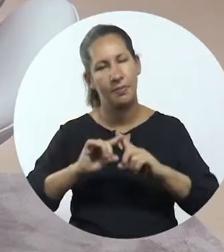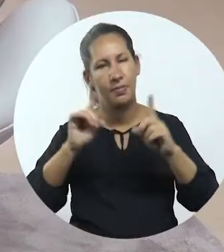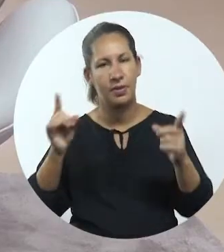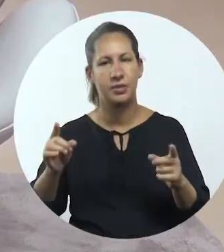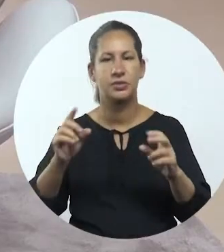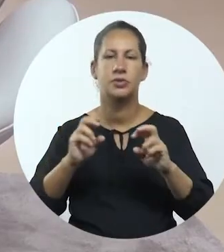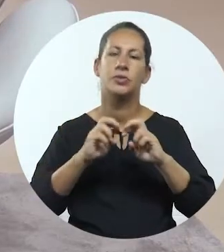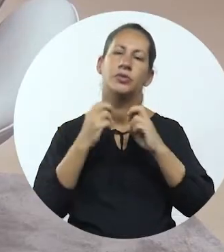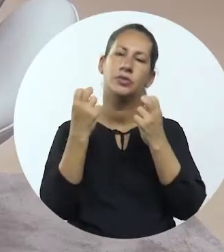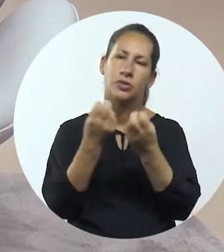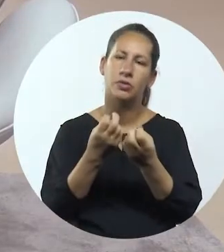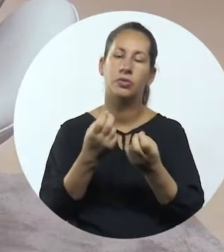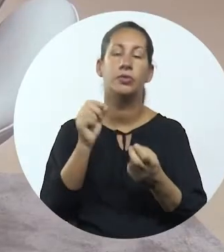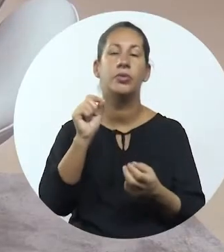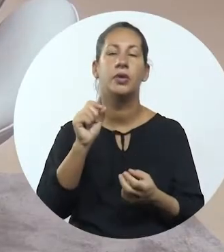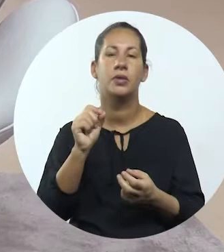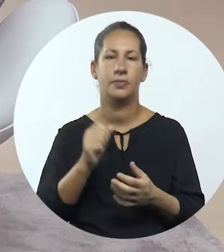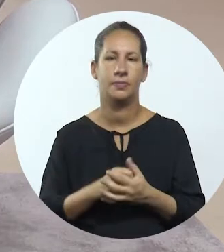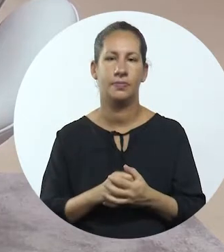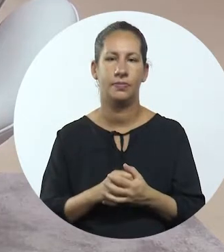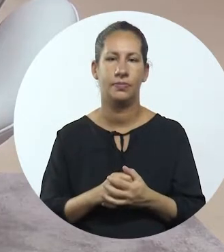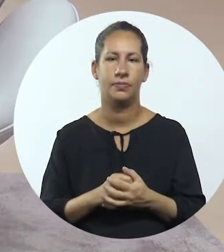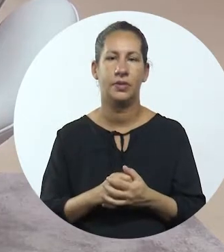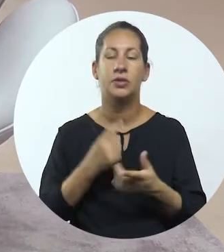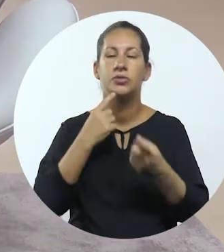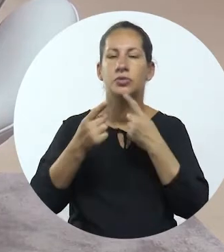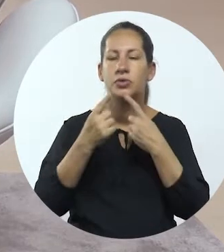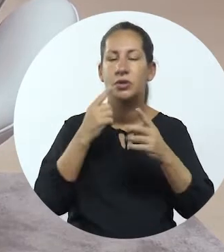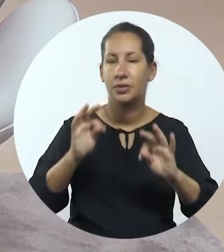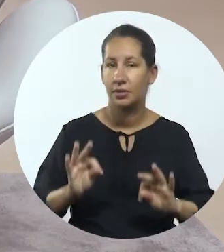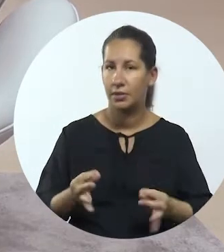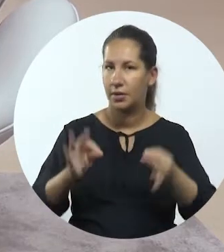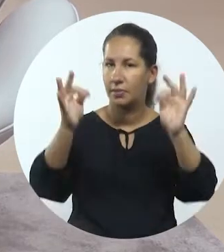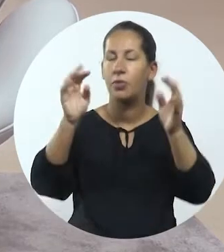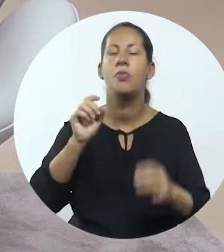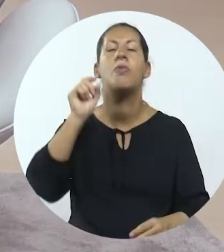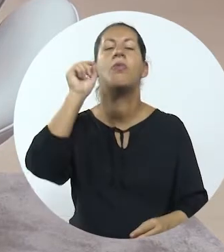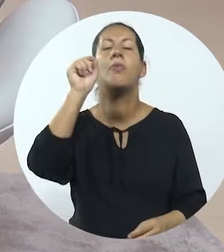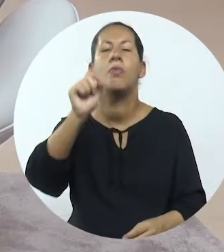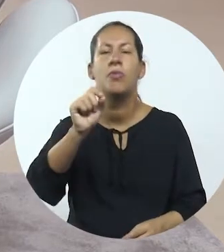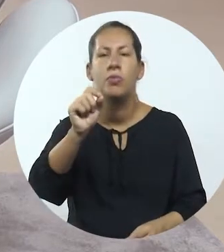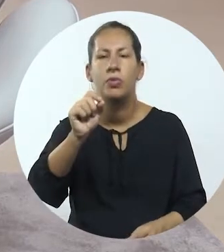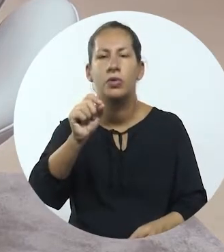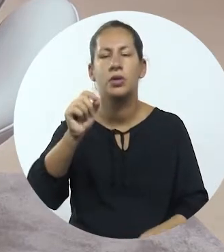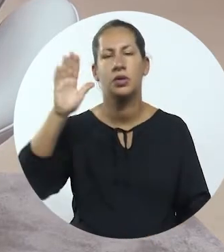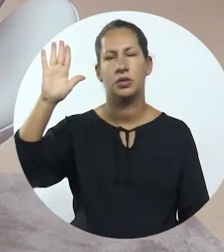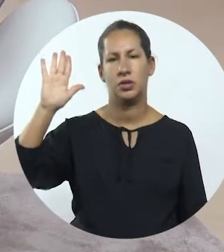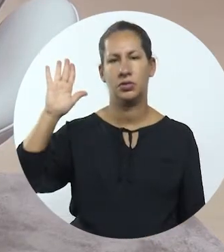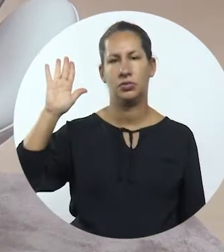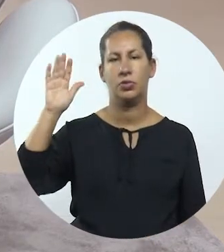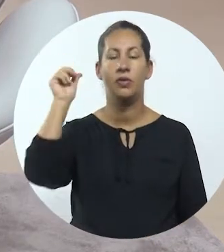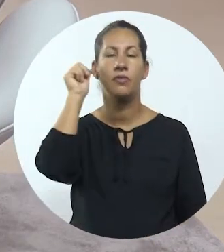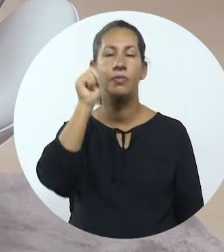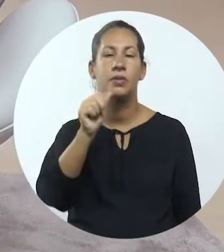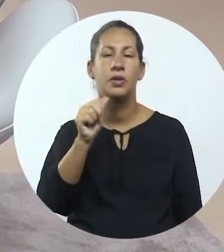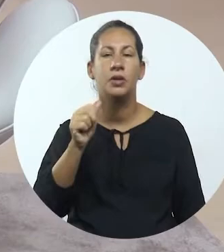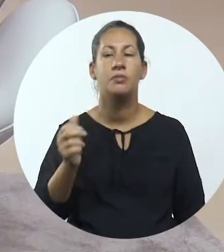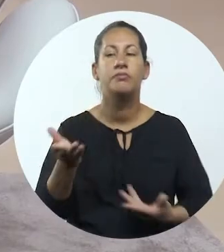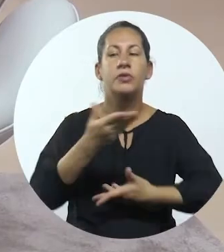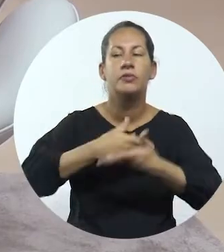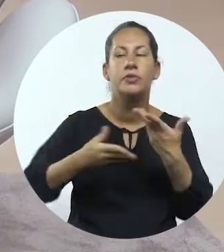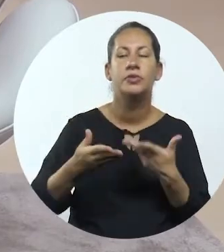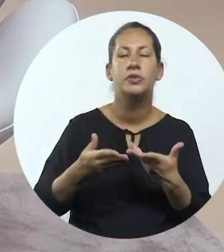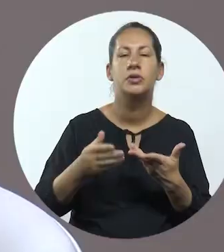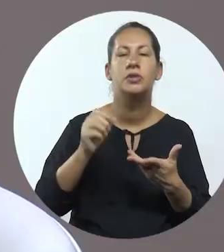o ciclo de palestra pretende o quê? É discutir tecnicamente o que é que a candidatura feminina influencia no